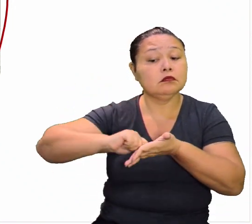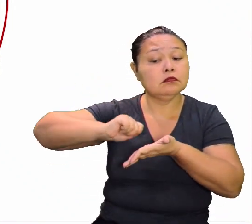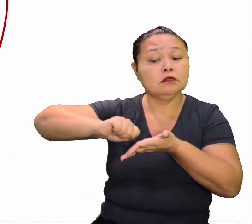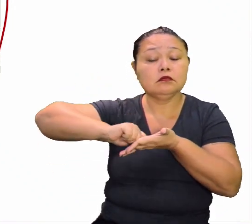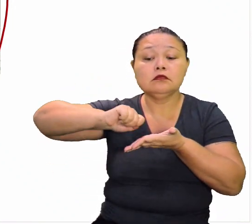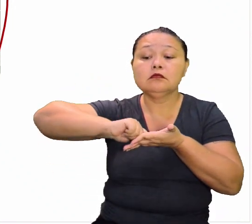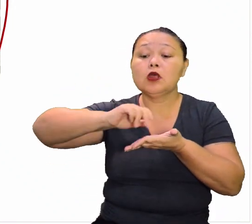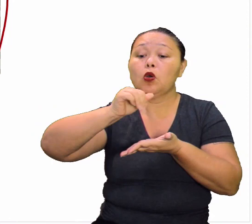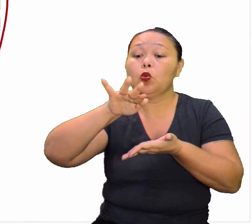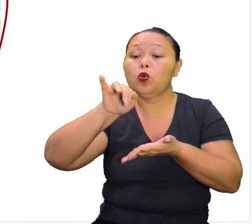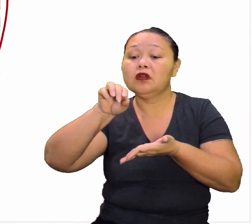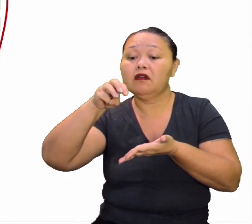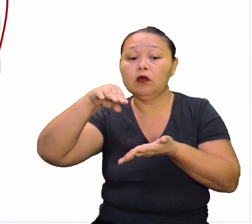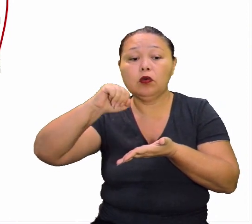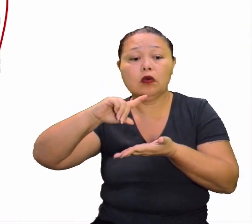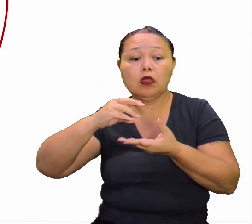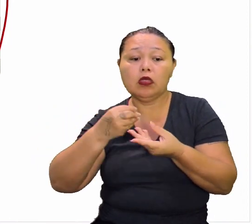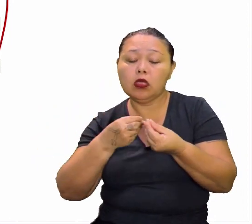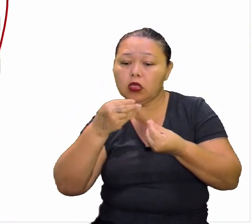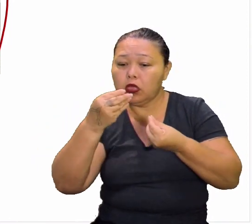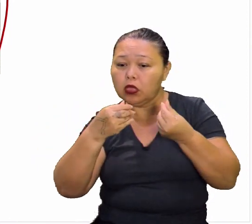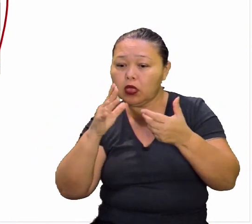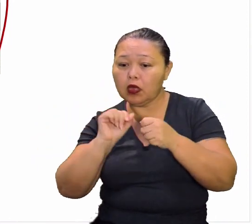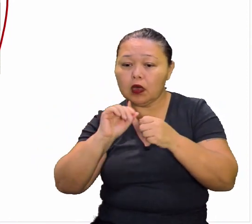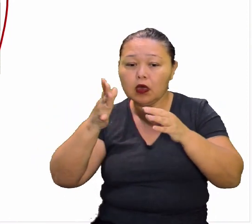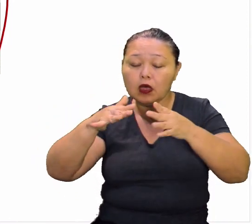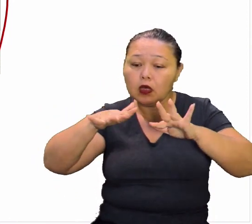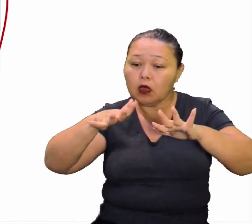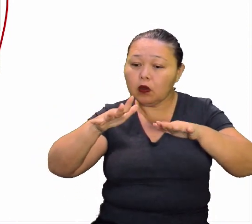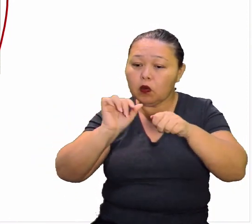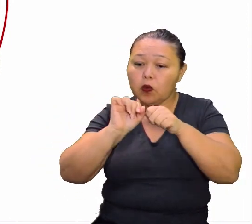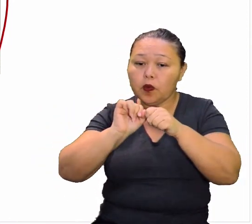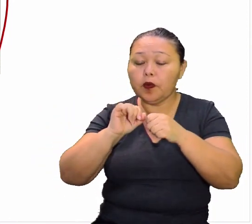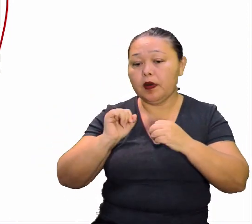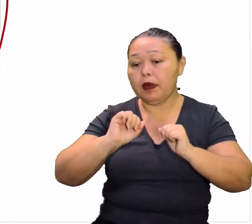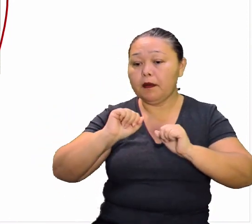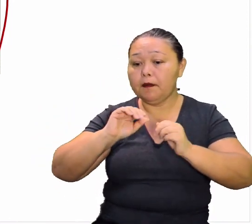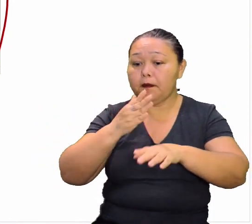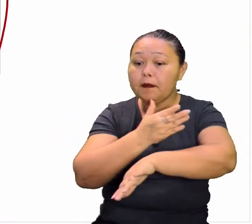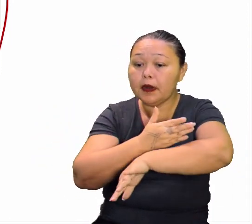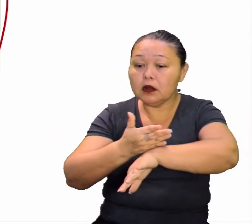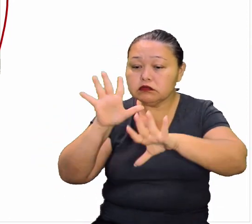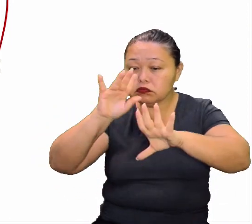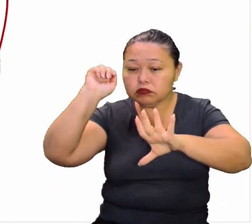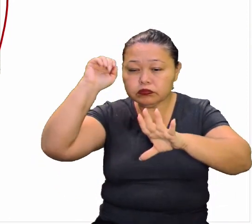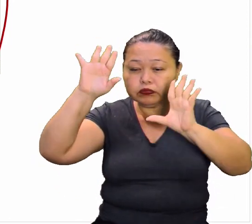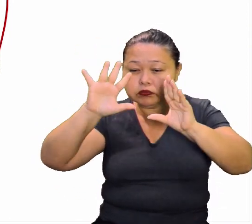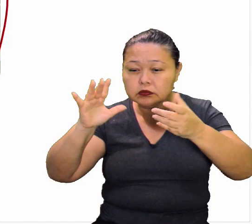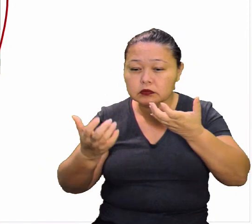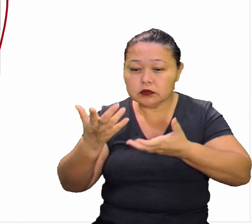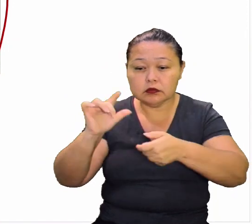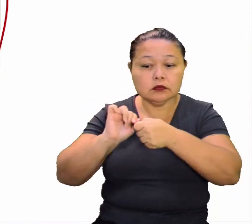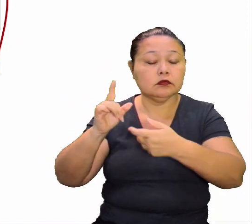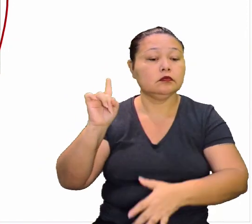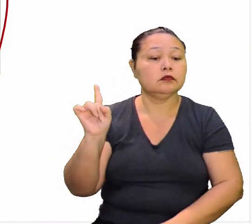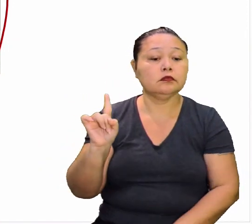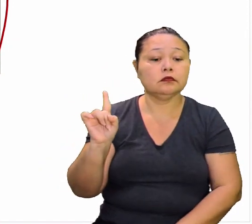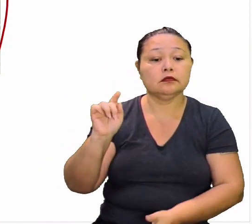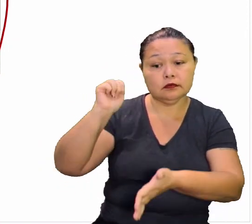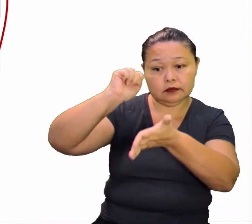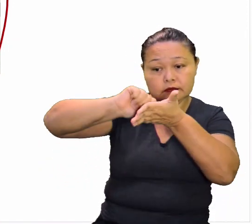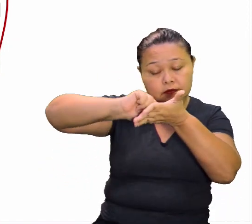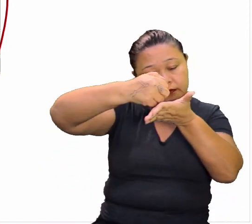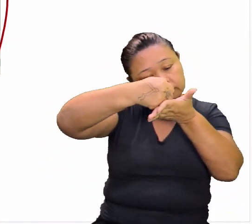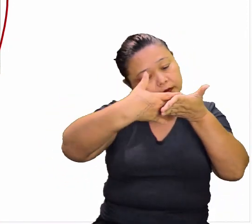cuneiformes. Um mais queimados, outro menos queimado. E aí tem uma